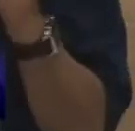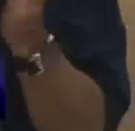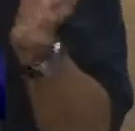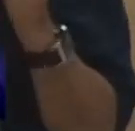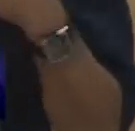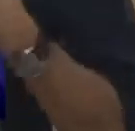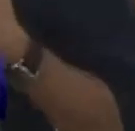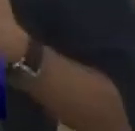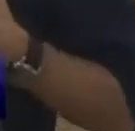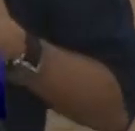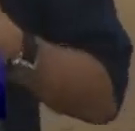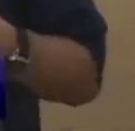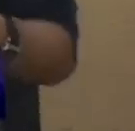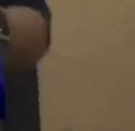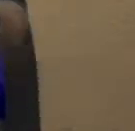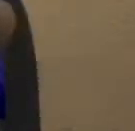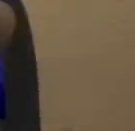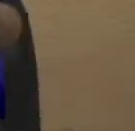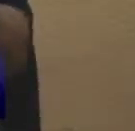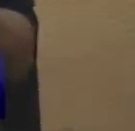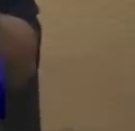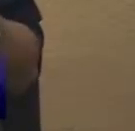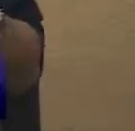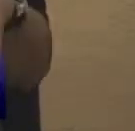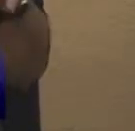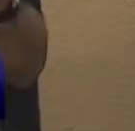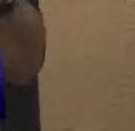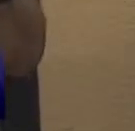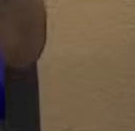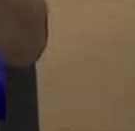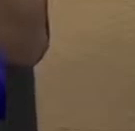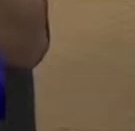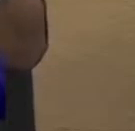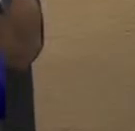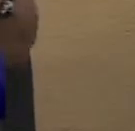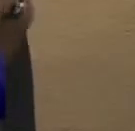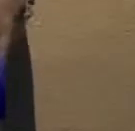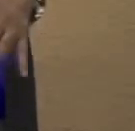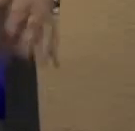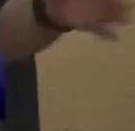aquilo, foi um espanto para mim. Então não vai ser...